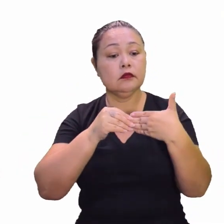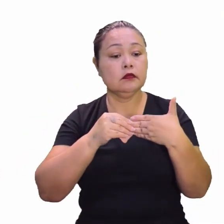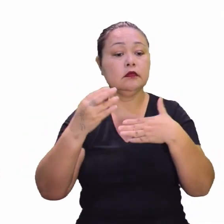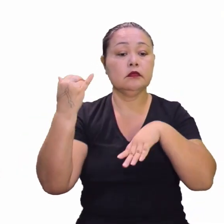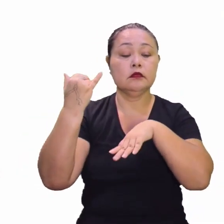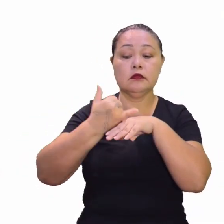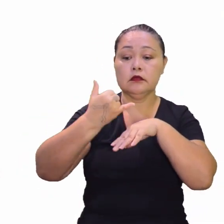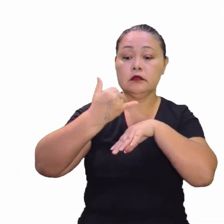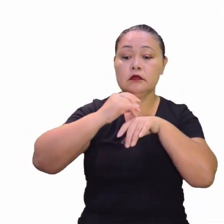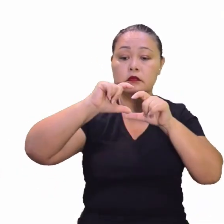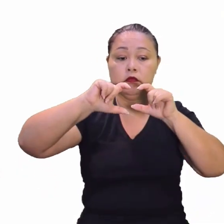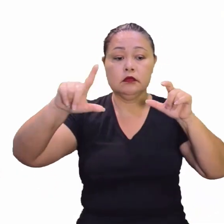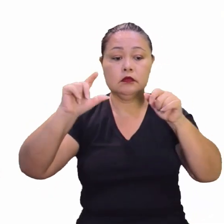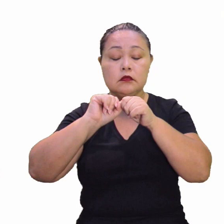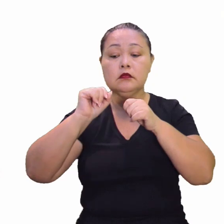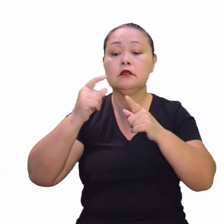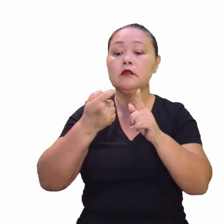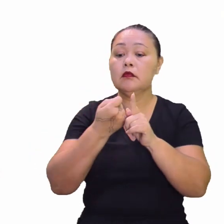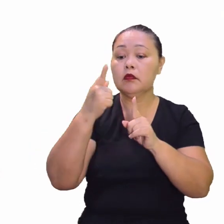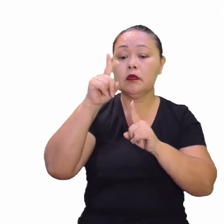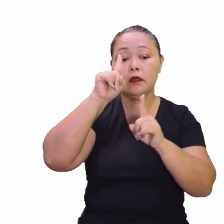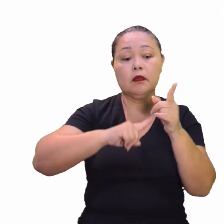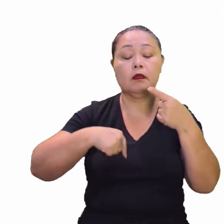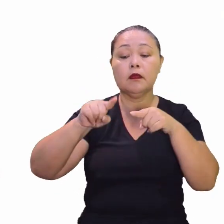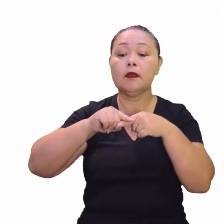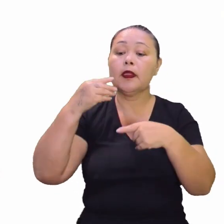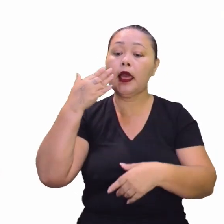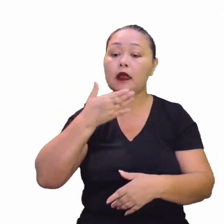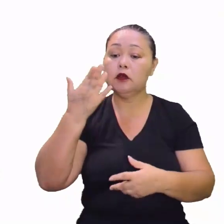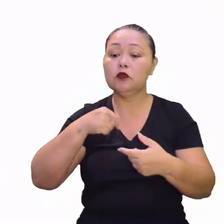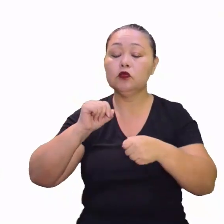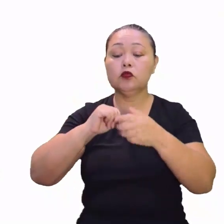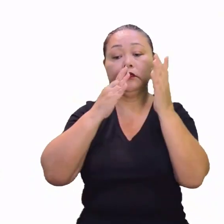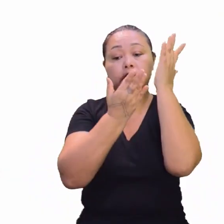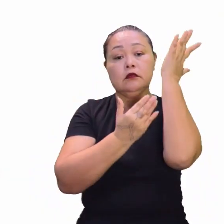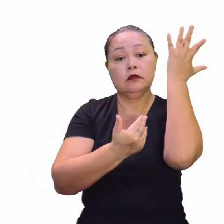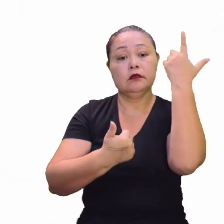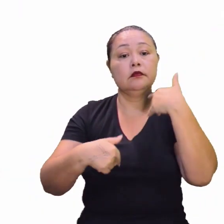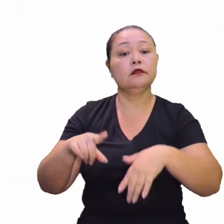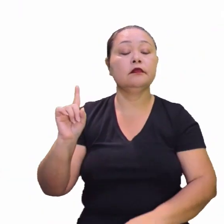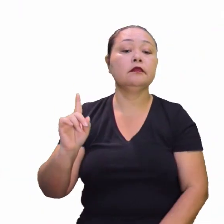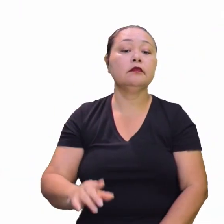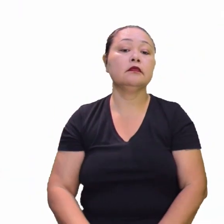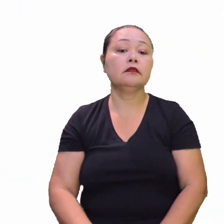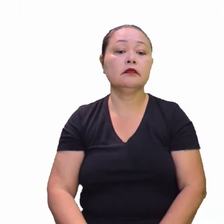tubo de ferro, milho, açúcar e madeira.